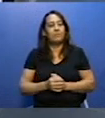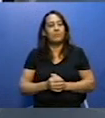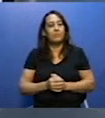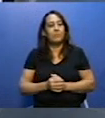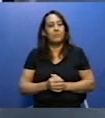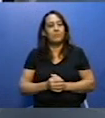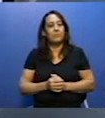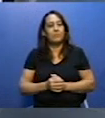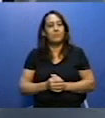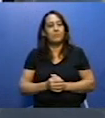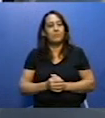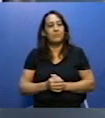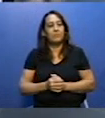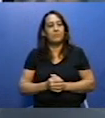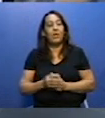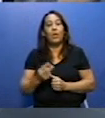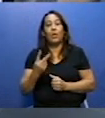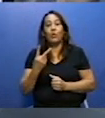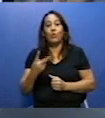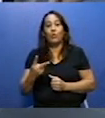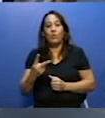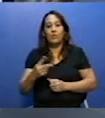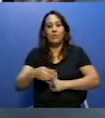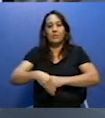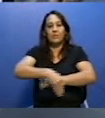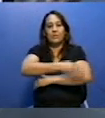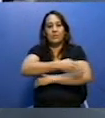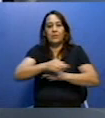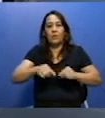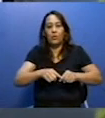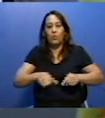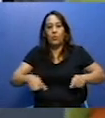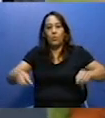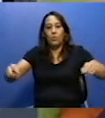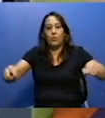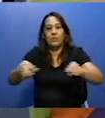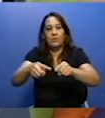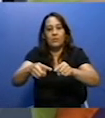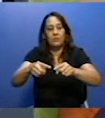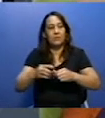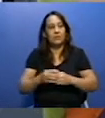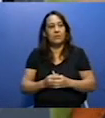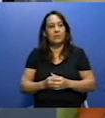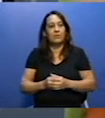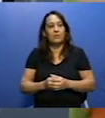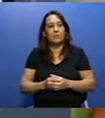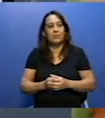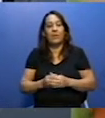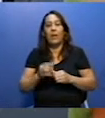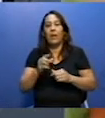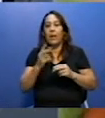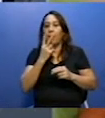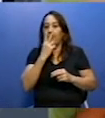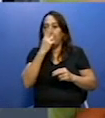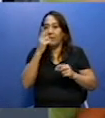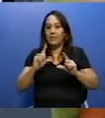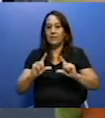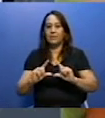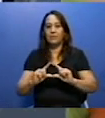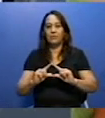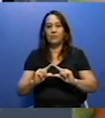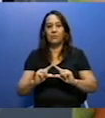Ó, vou circular dois para vocês. Um, olha a matemática entrando aqui na nossa aula,